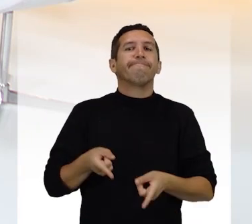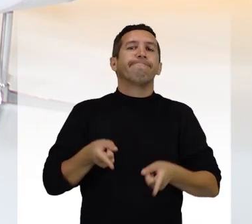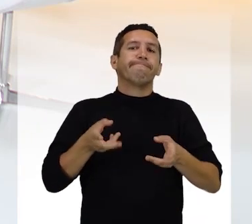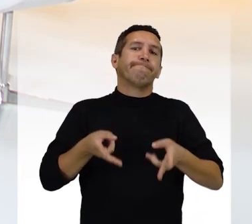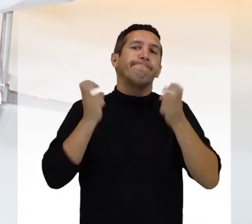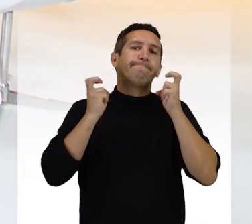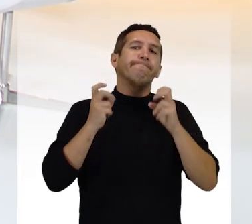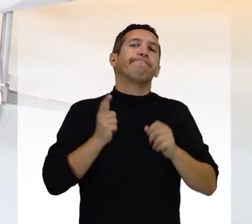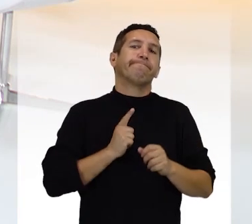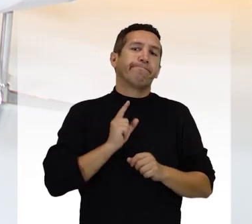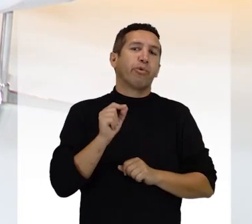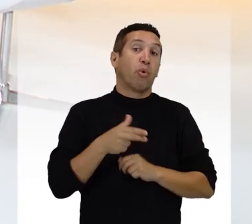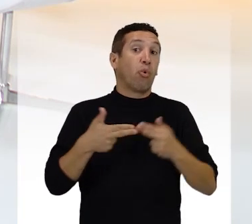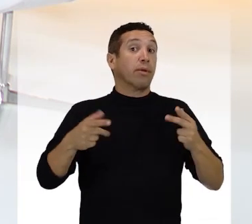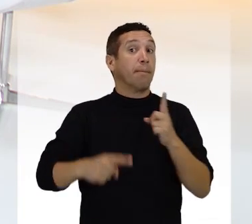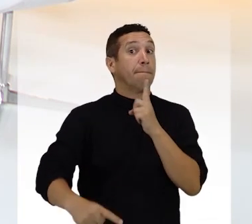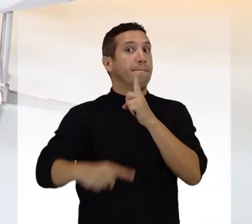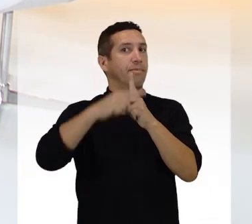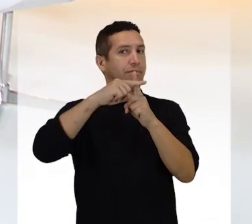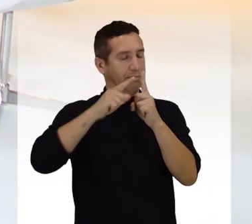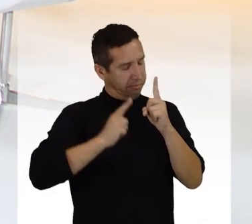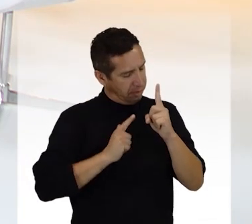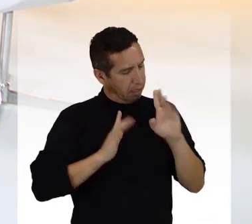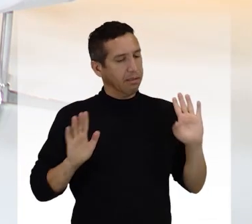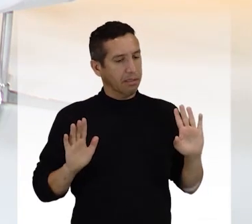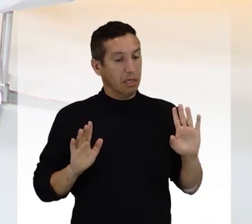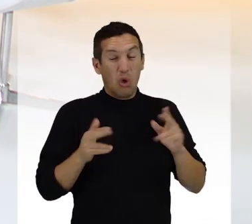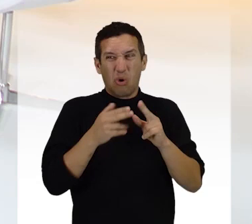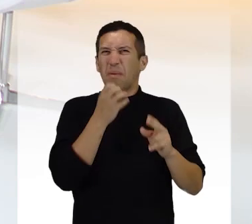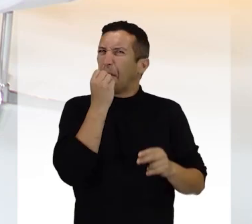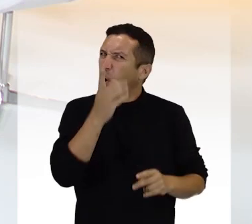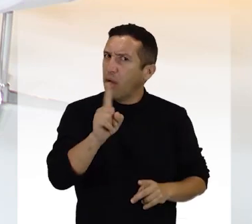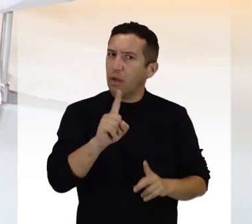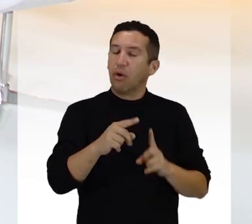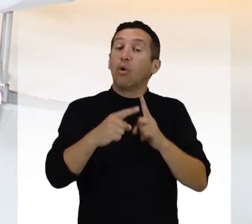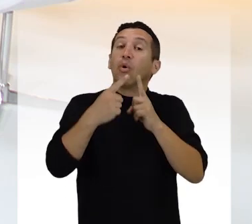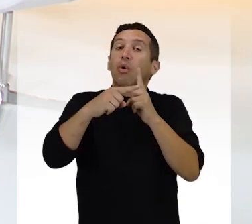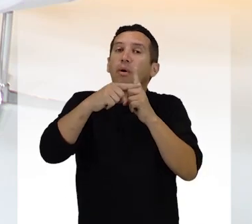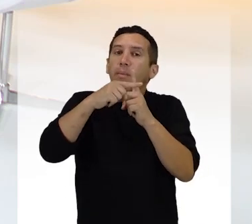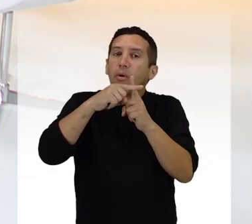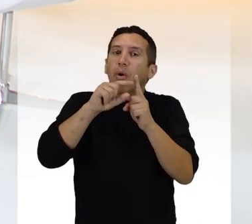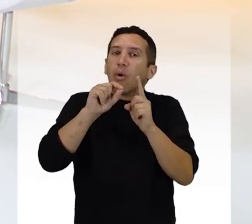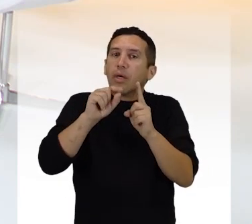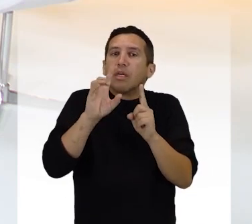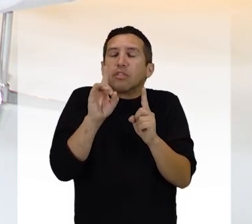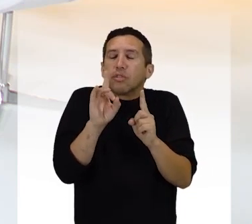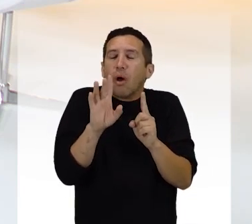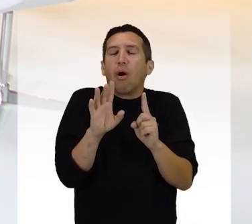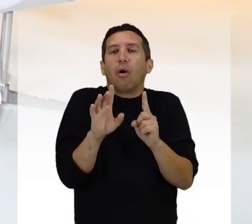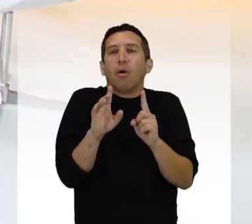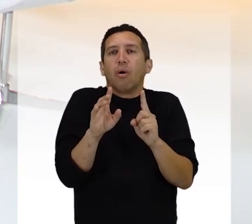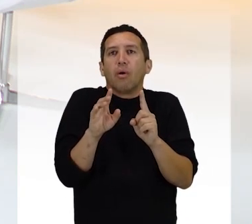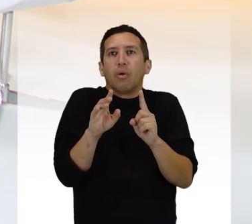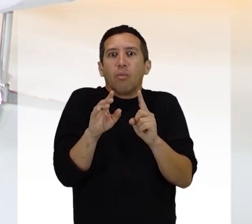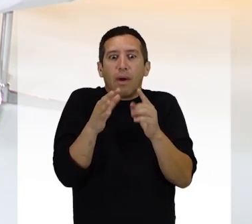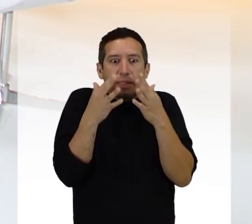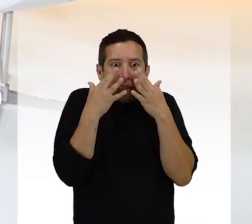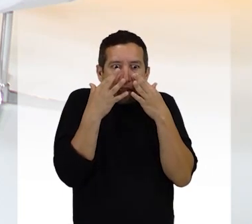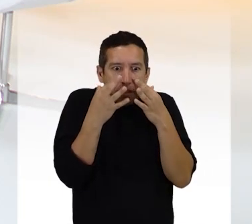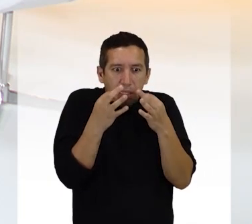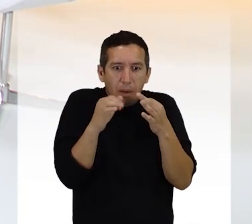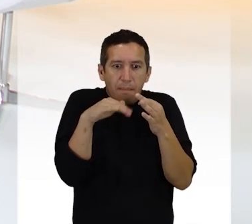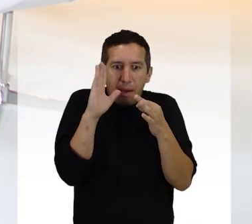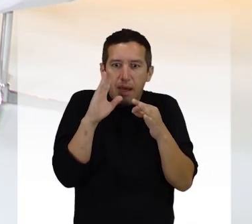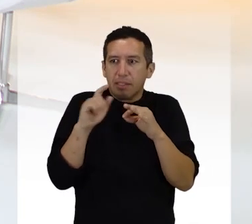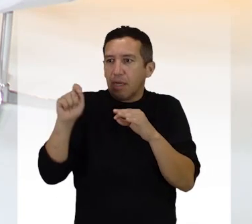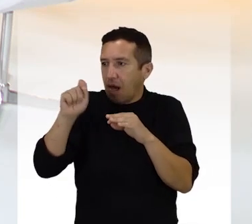completando 5 anos de uma grande tragédia, pela nossa conversa deu para notar que tem um lado positivo disso. A gente não pode falar